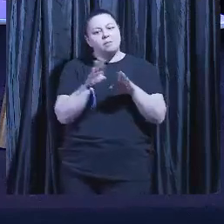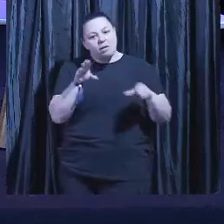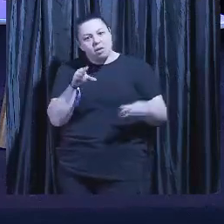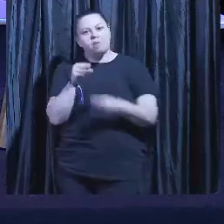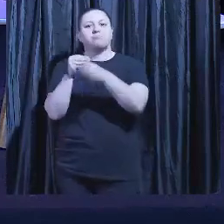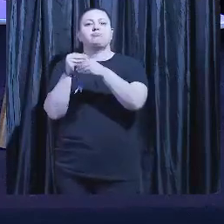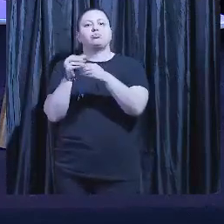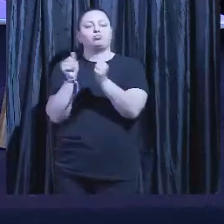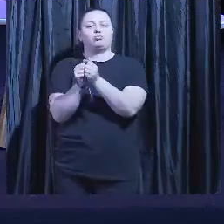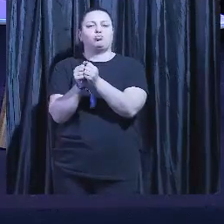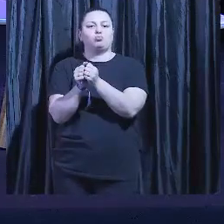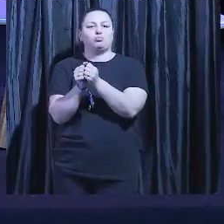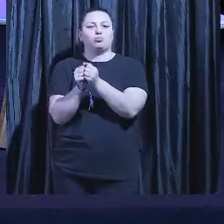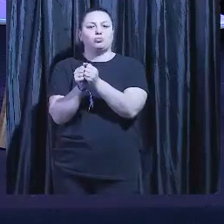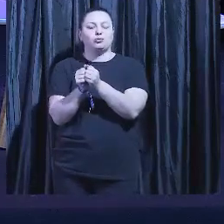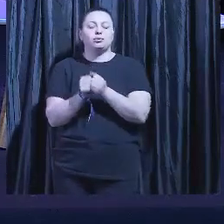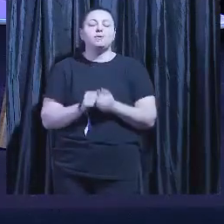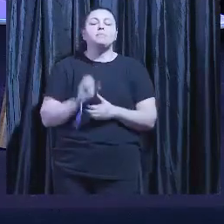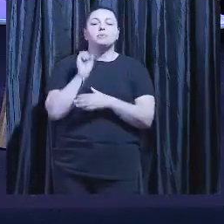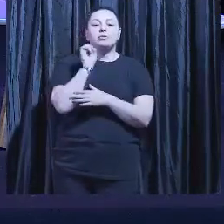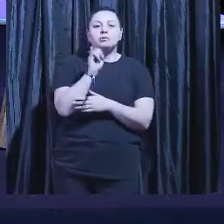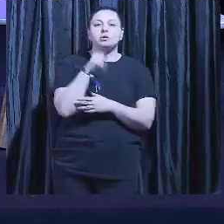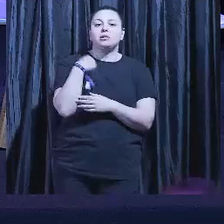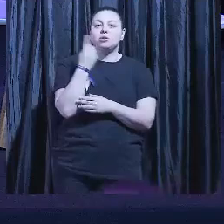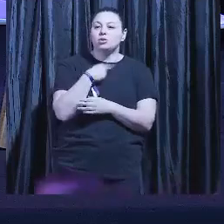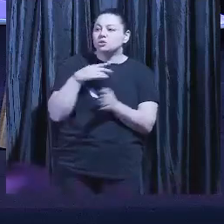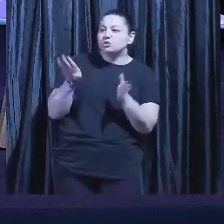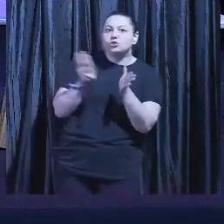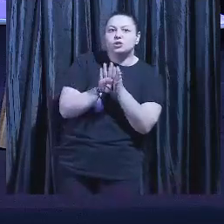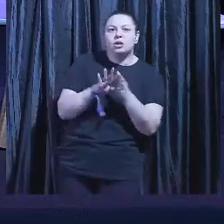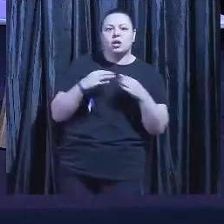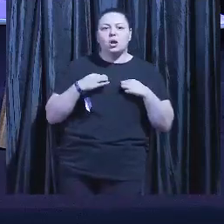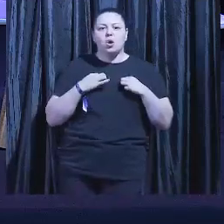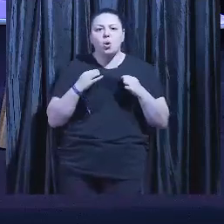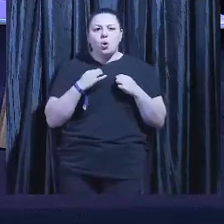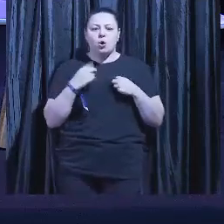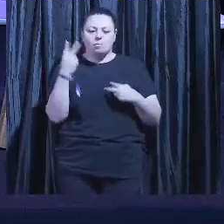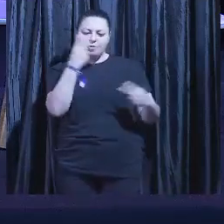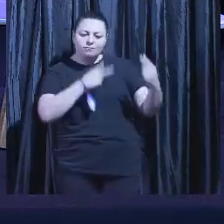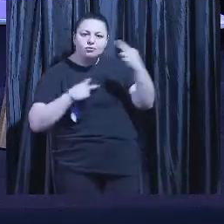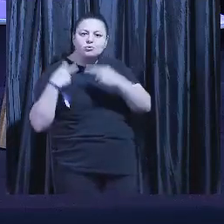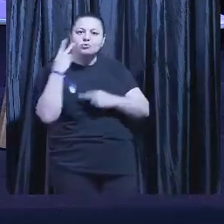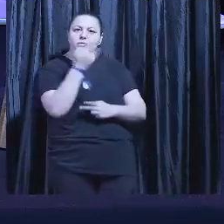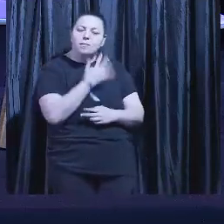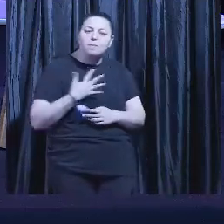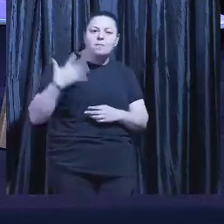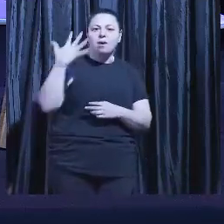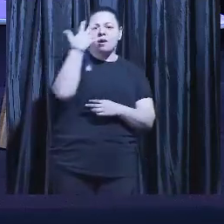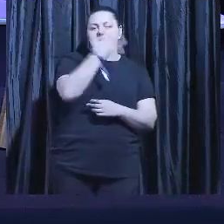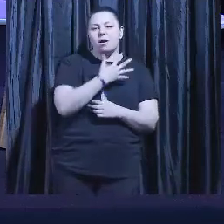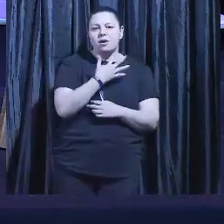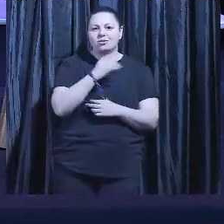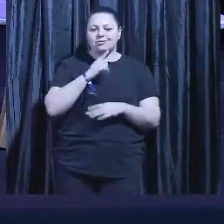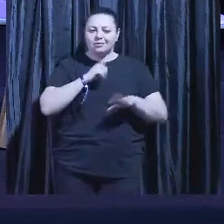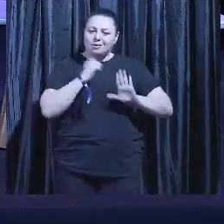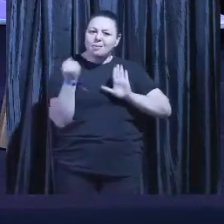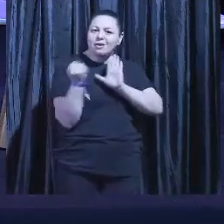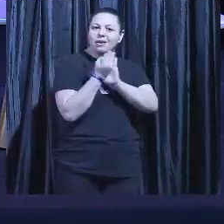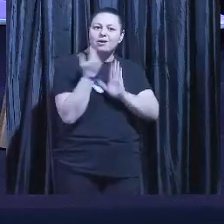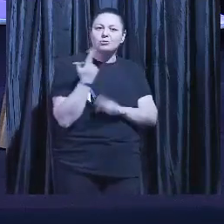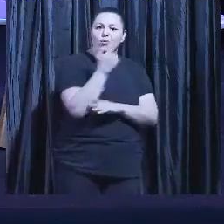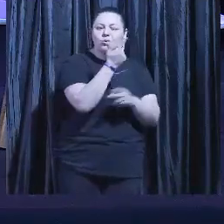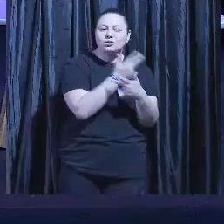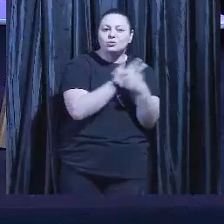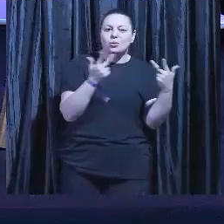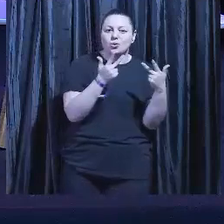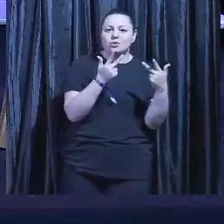lugar no mundo. Quando a gente chega com a nossa roupa, com o nosso visual, com o nosso corpo, que é marcado por outras coisas, a gente